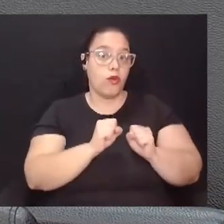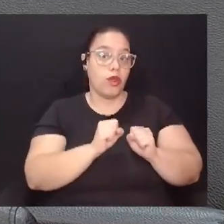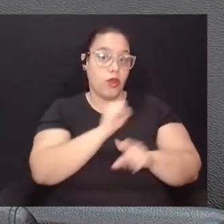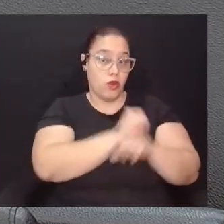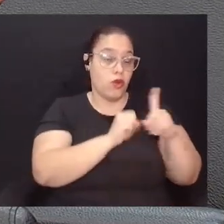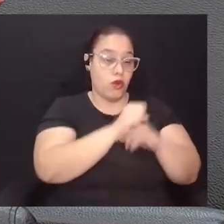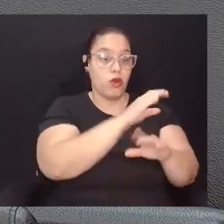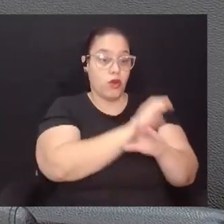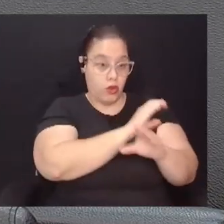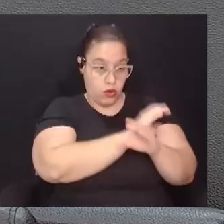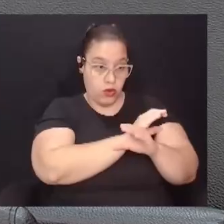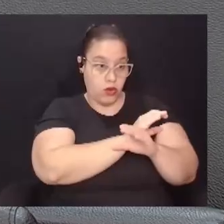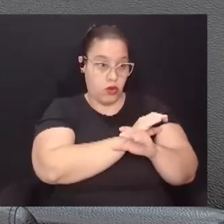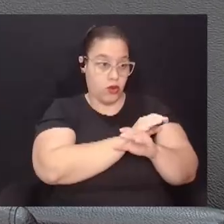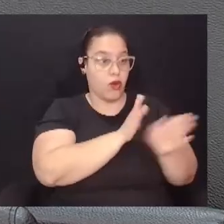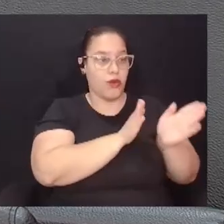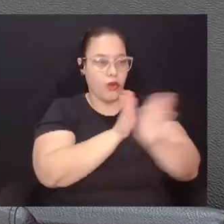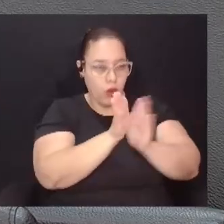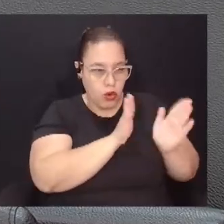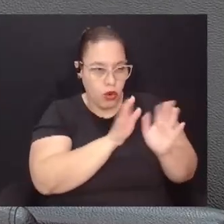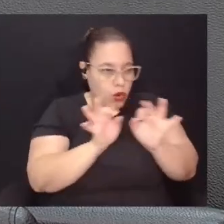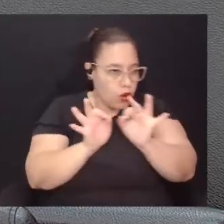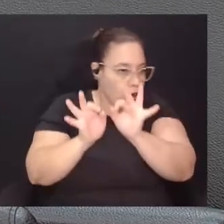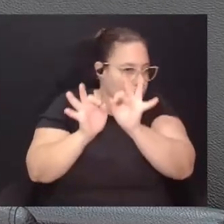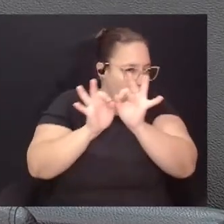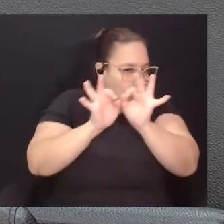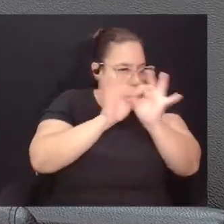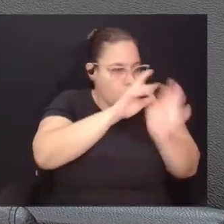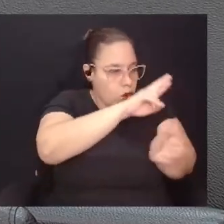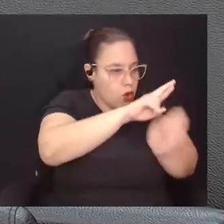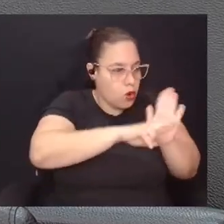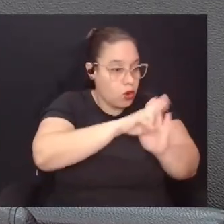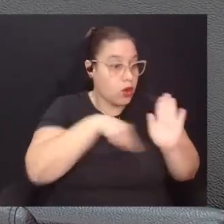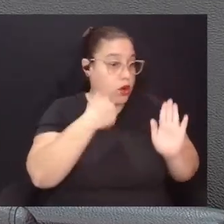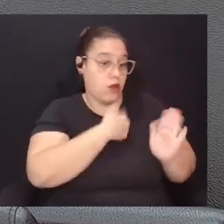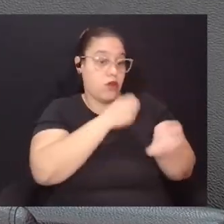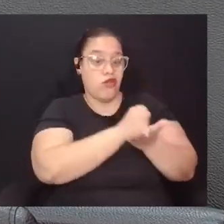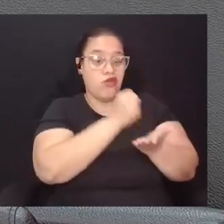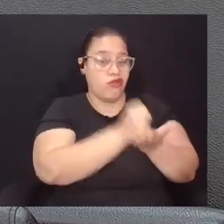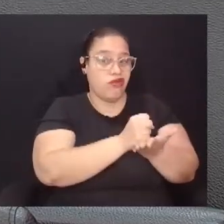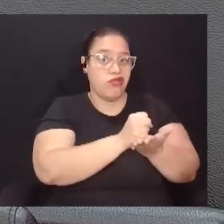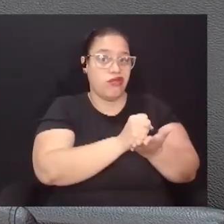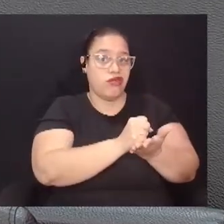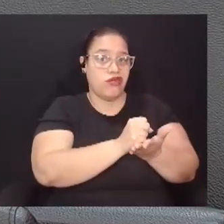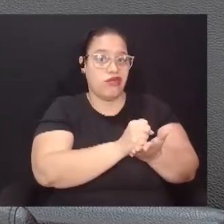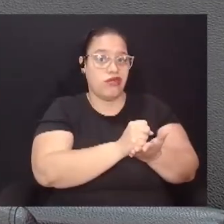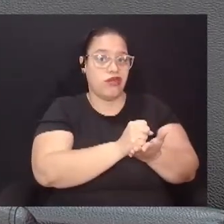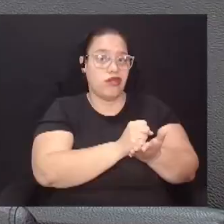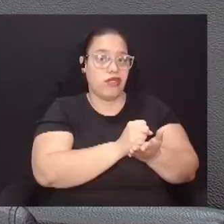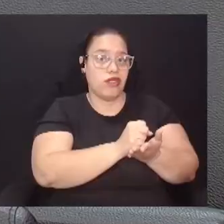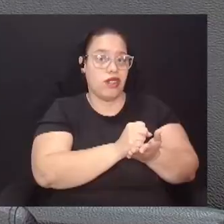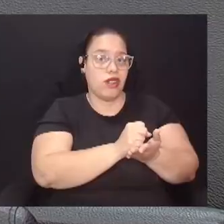enquanto sociedade civil, né. Então os acessos para a gente acompanhar até mesmo alguns protocolos que são nossos, eles são